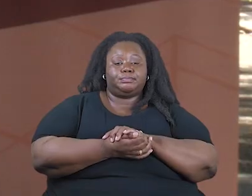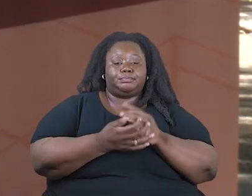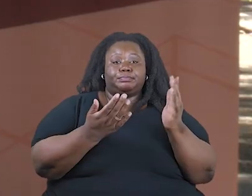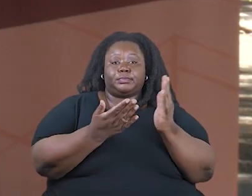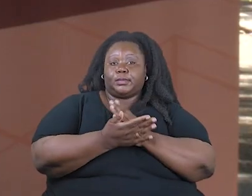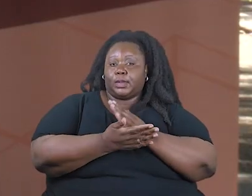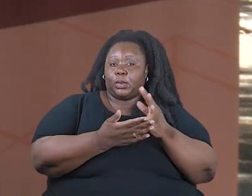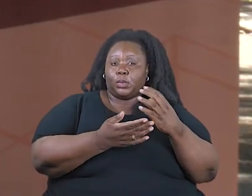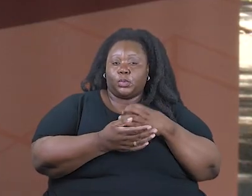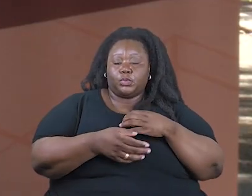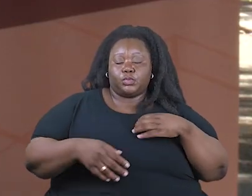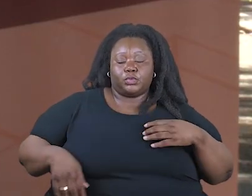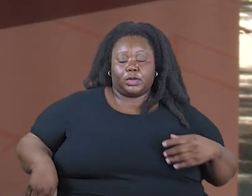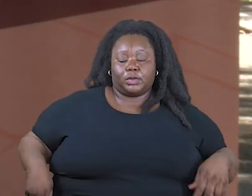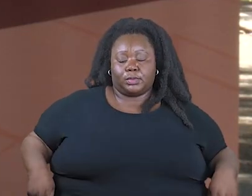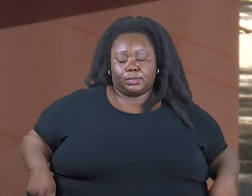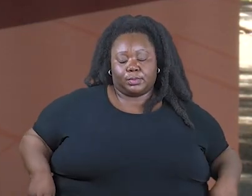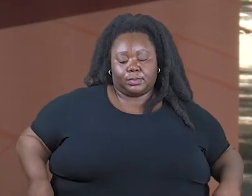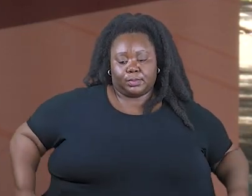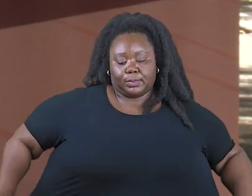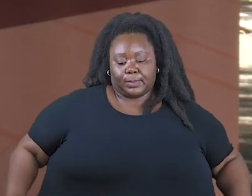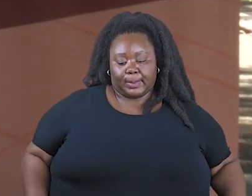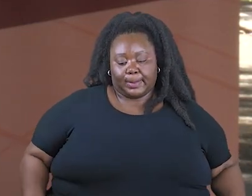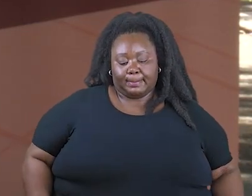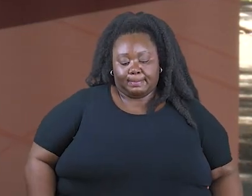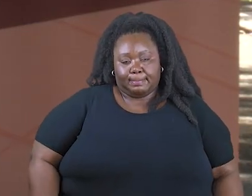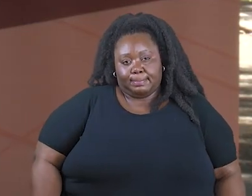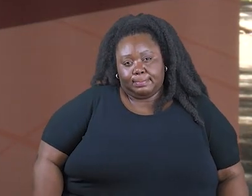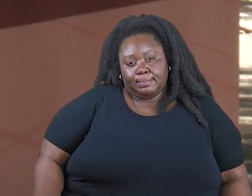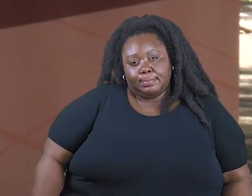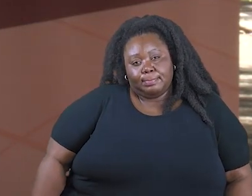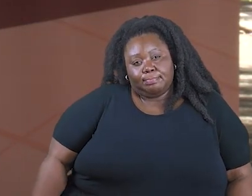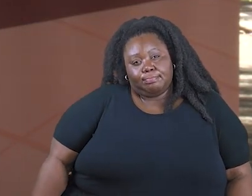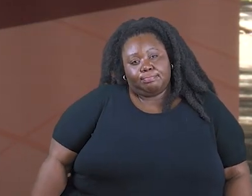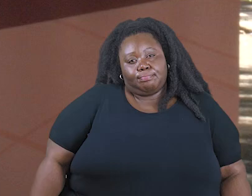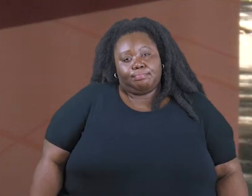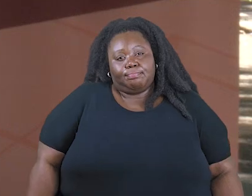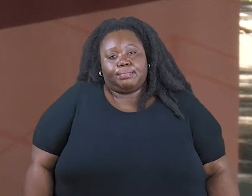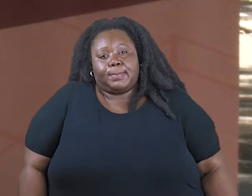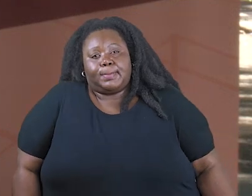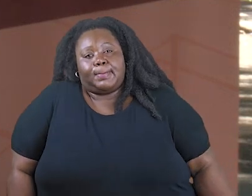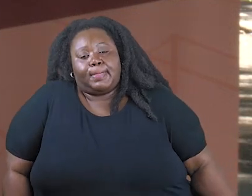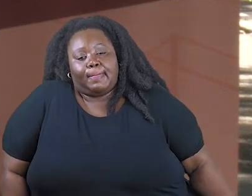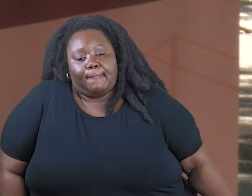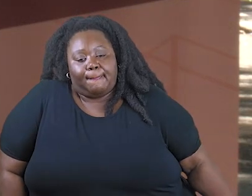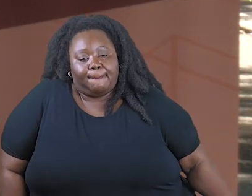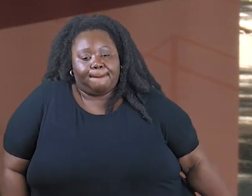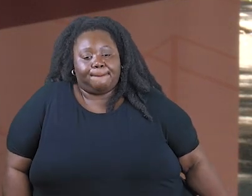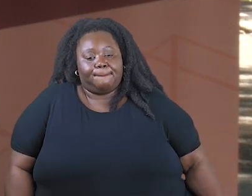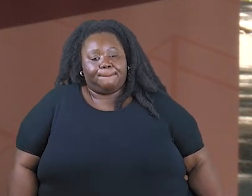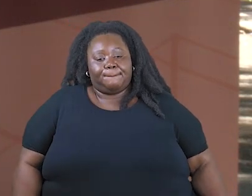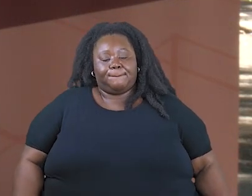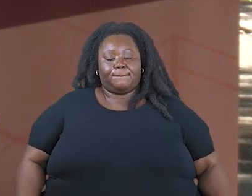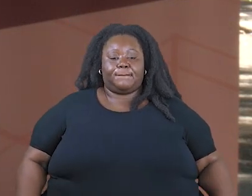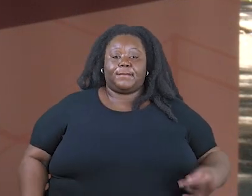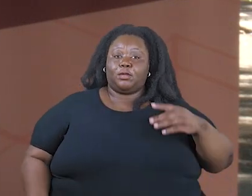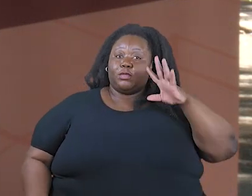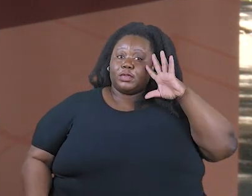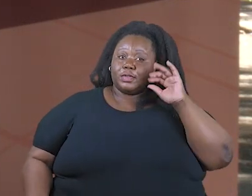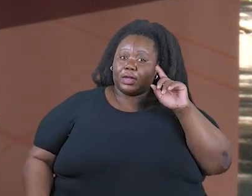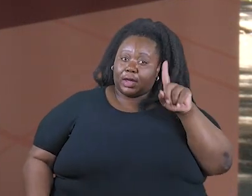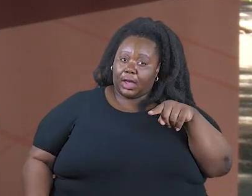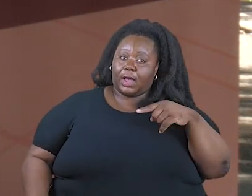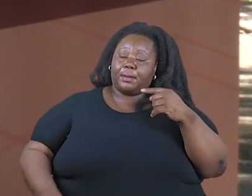algumas formas de oferecer editais para acesso à produção artística. Você acha que deveria ser